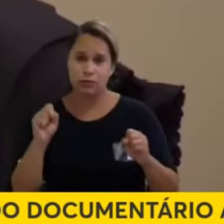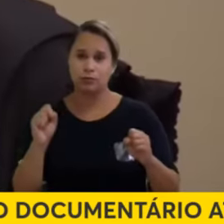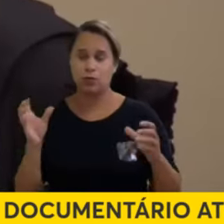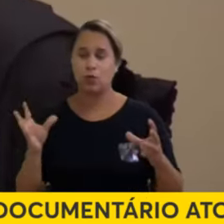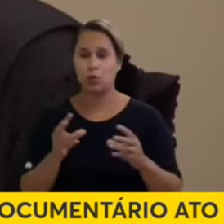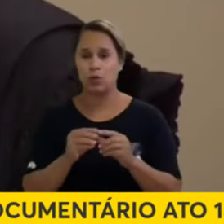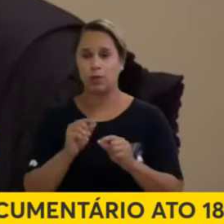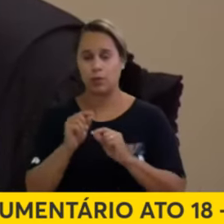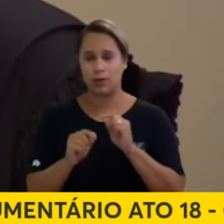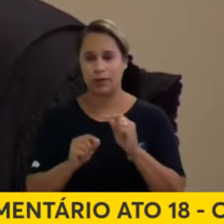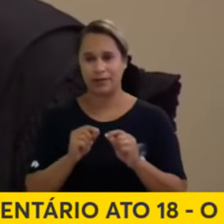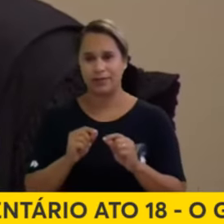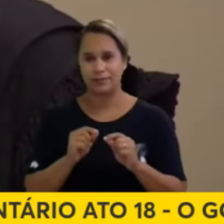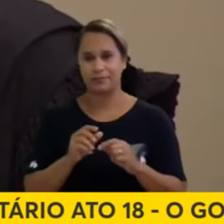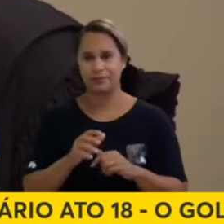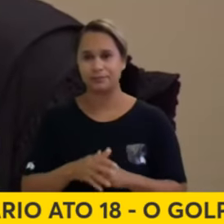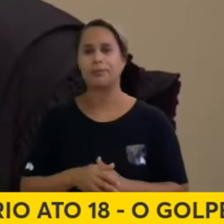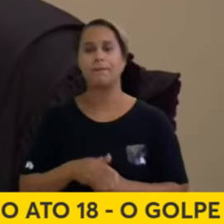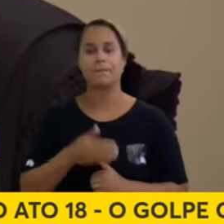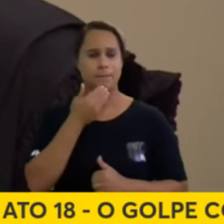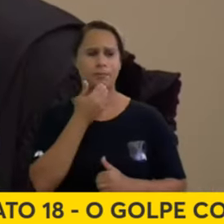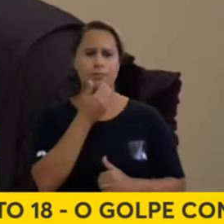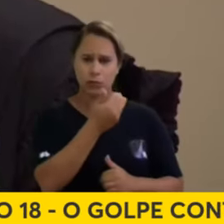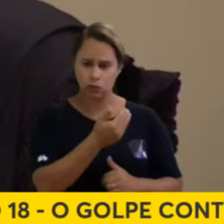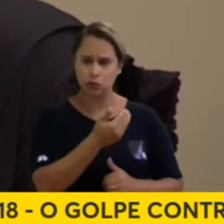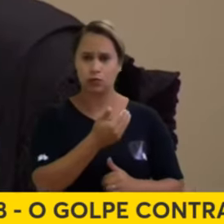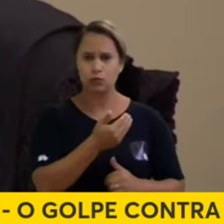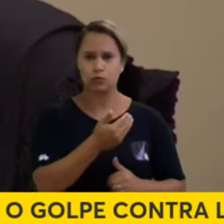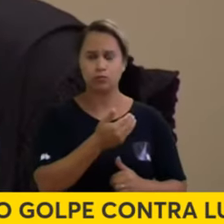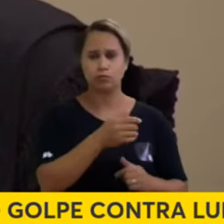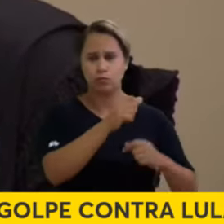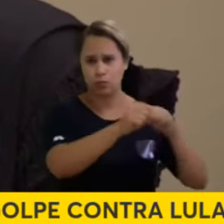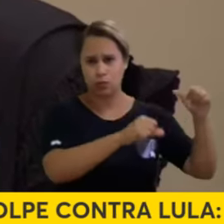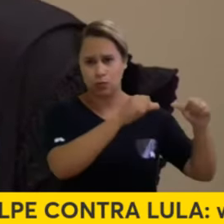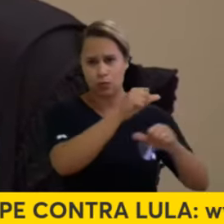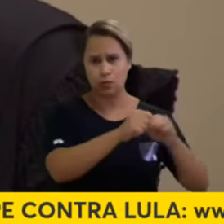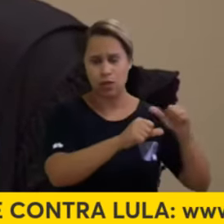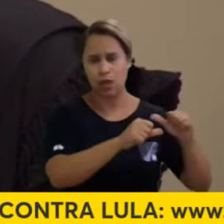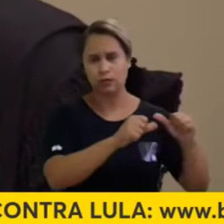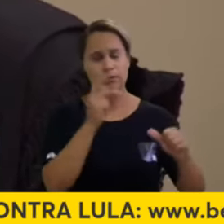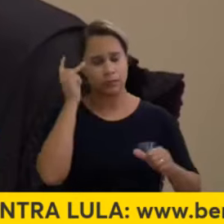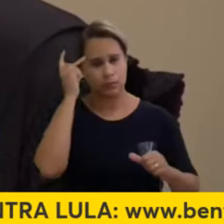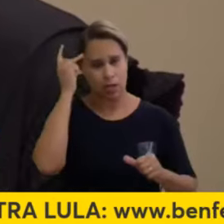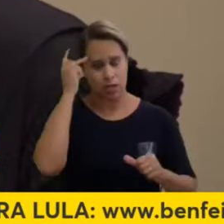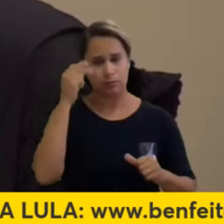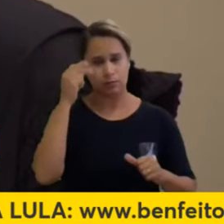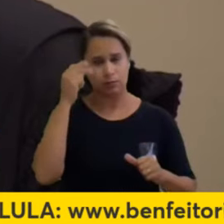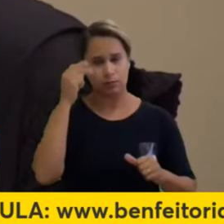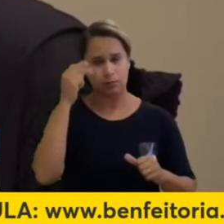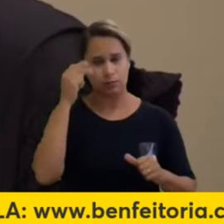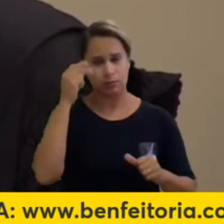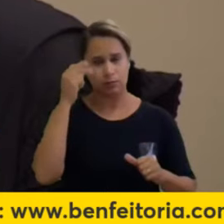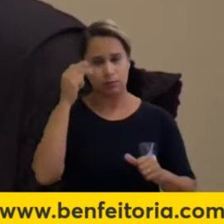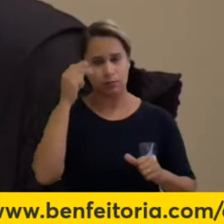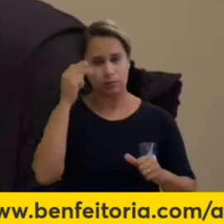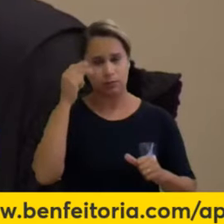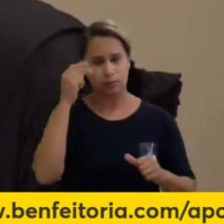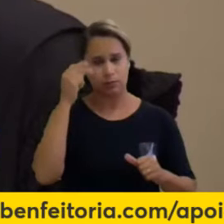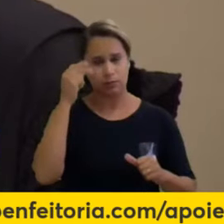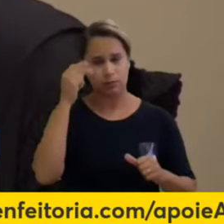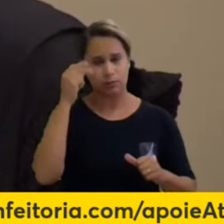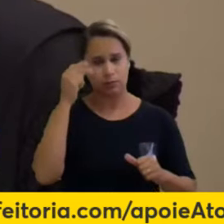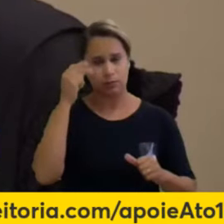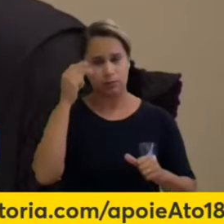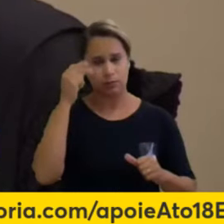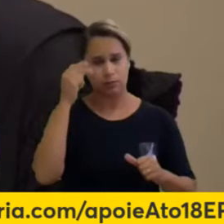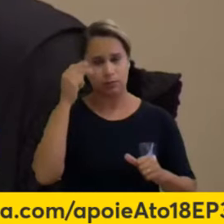transferência do domicílio litoral para São Paulo para que a boa Pee das iniciais tivesse êxito seria indispens demonstrar que a despeito